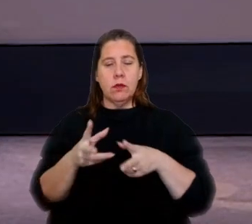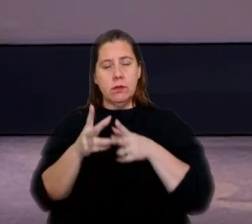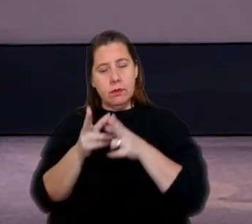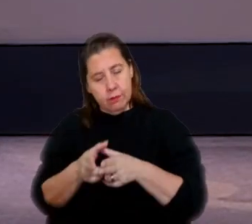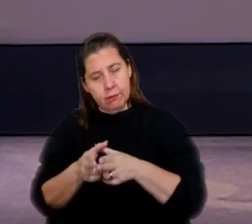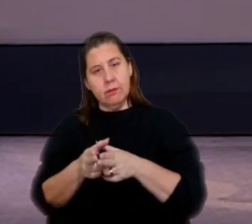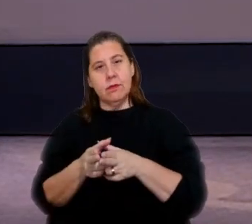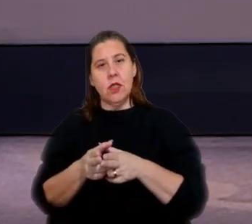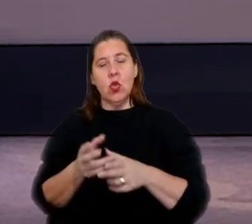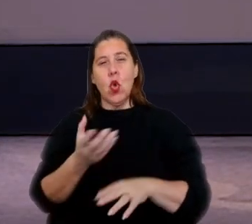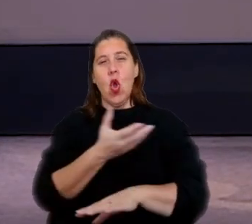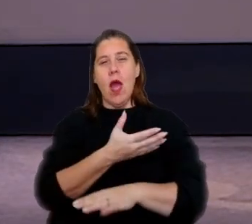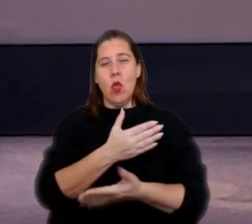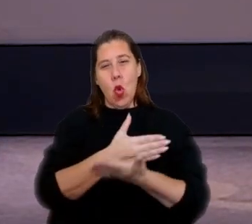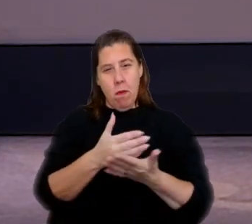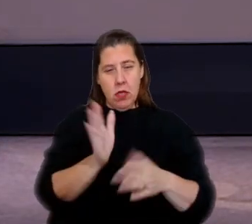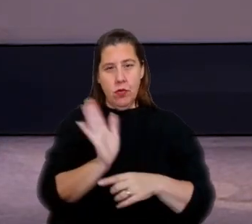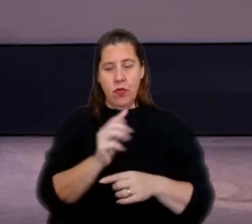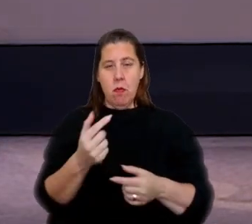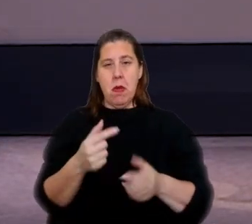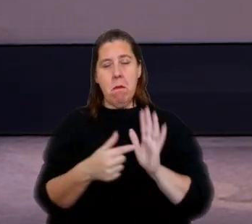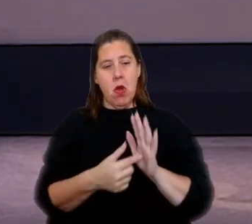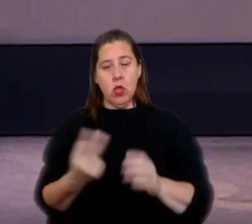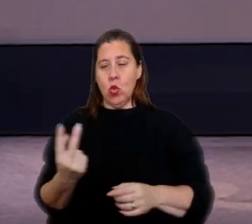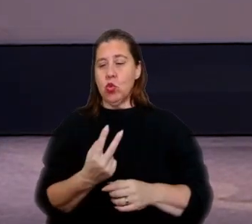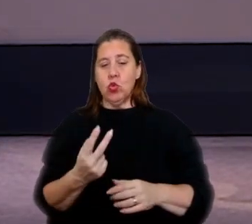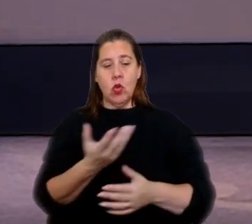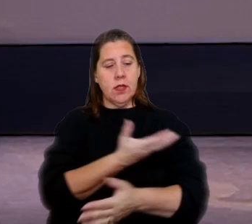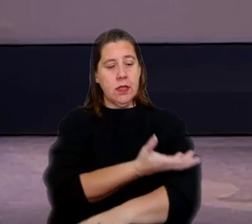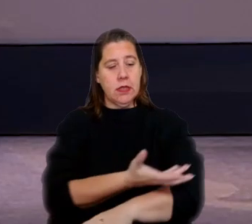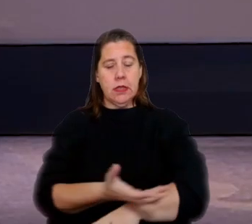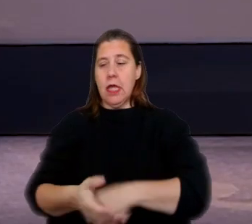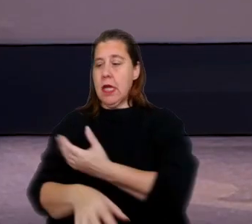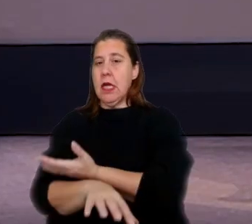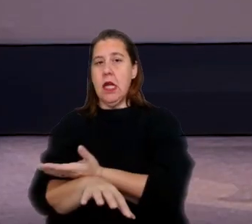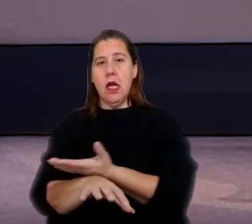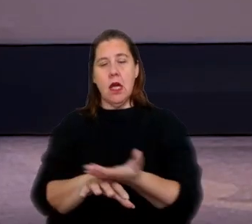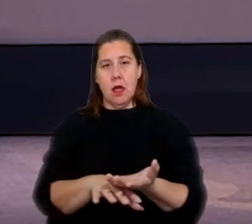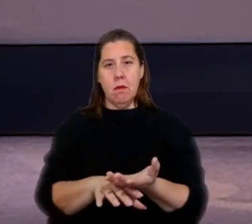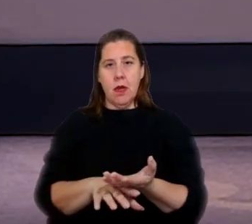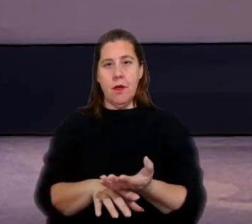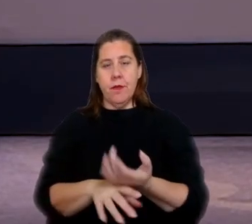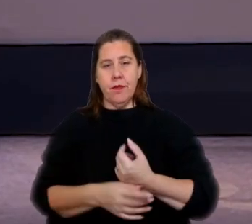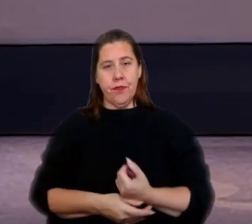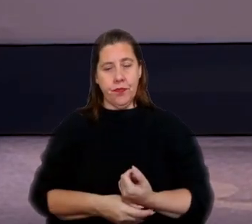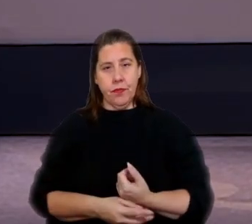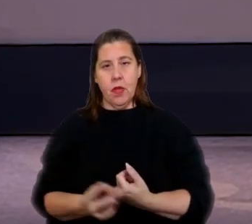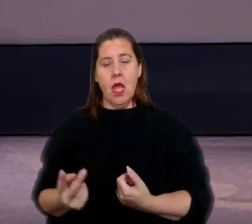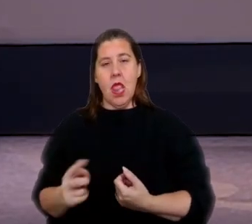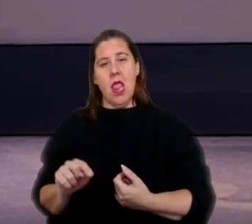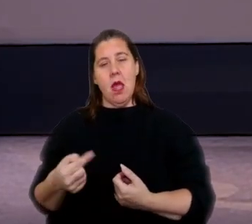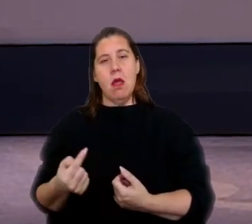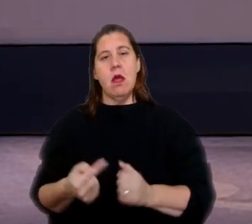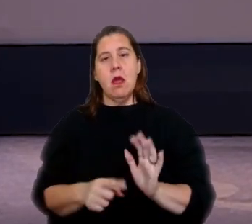e os dois na grama, no começo do filme. E sempre tem essa questão de depois o Léo vai dormir na casa